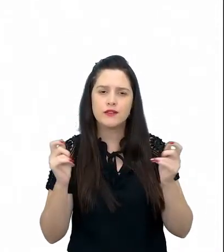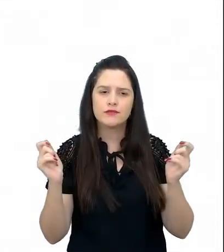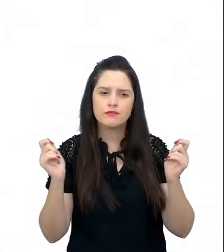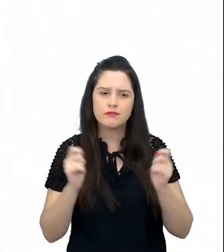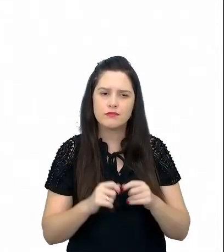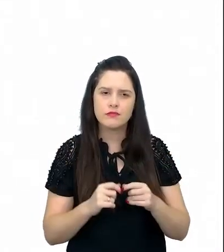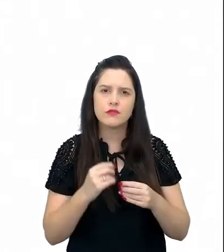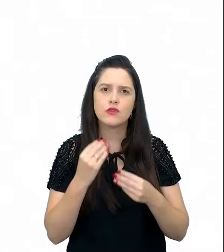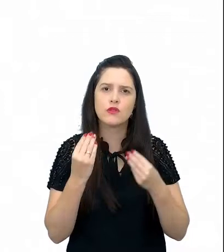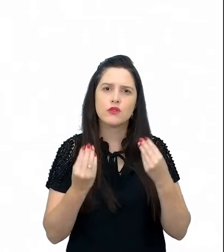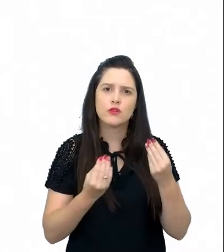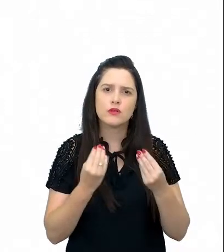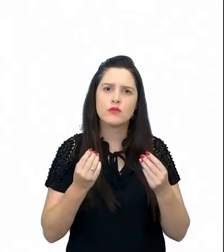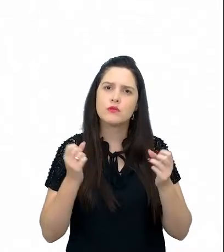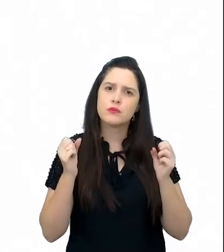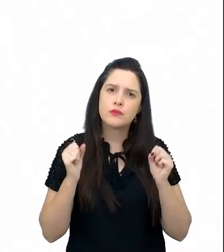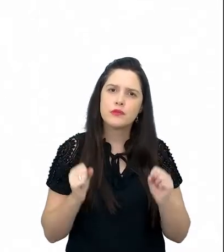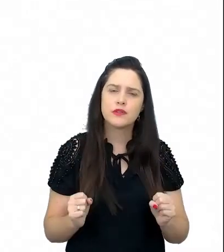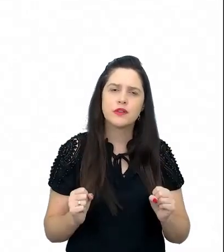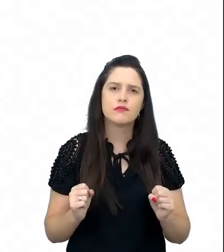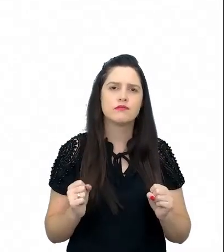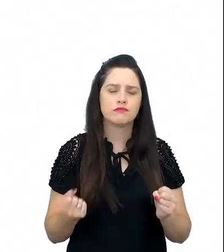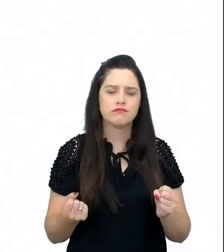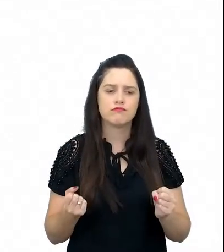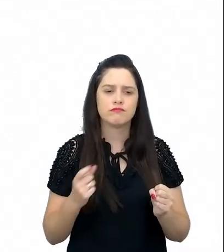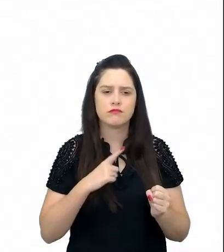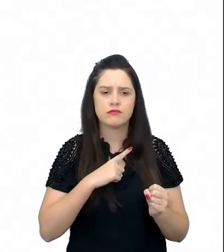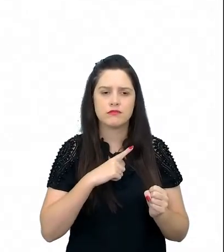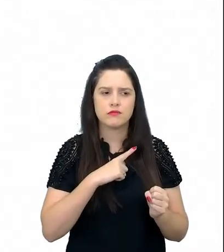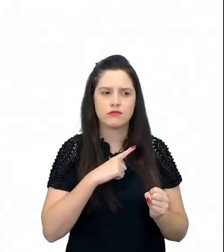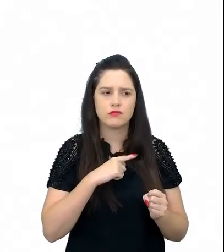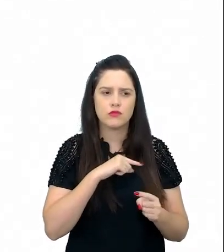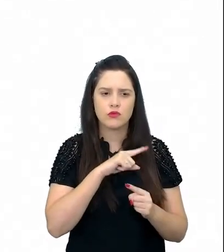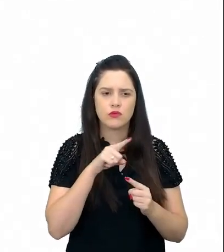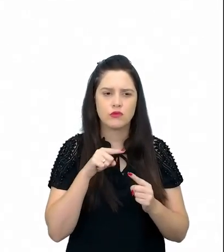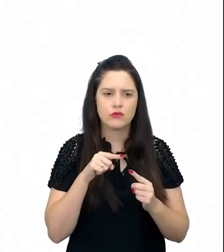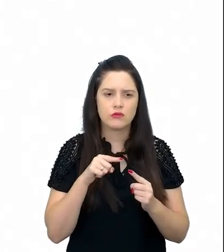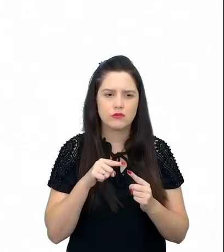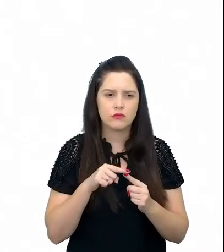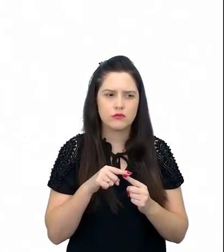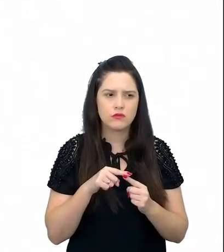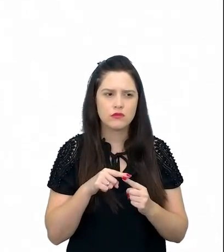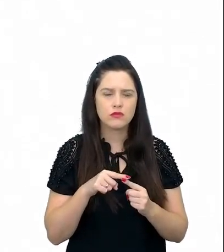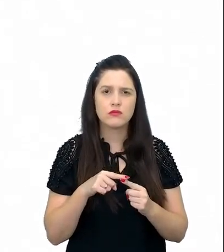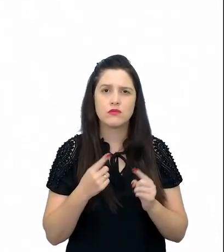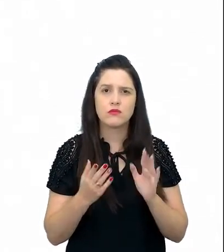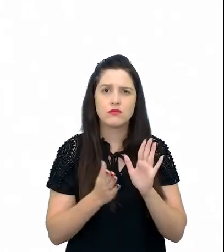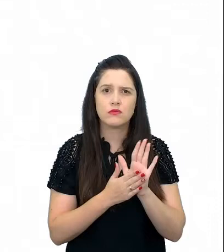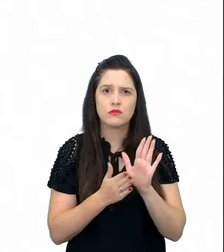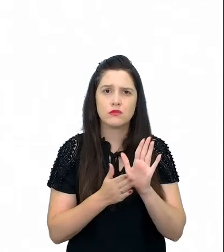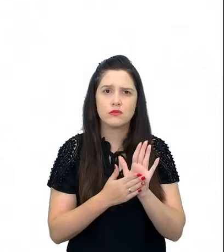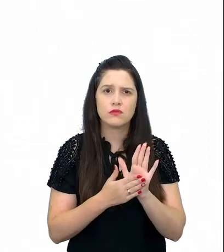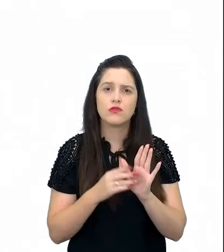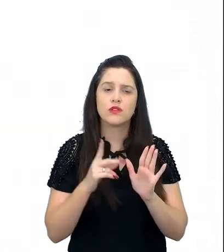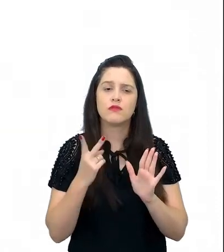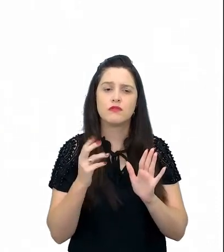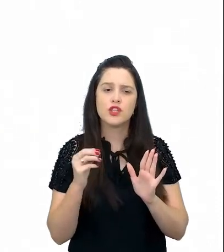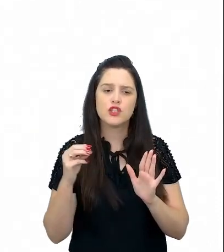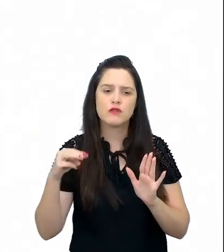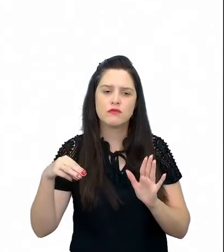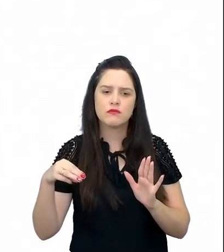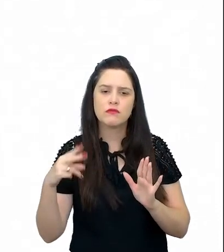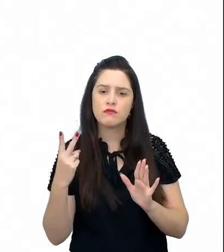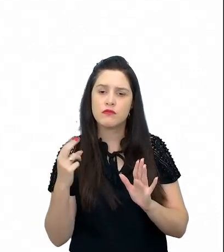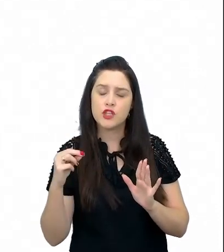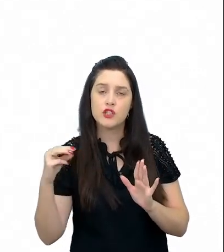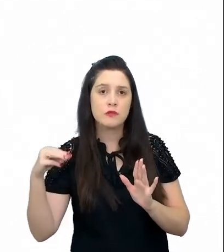tenho de torneira. Eu vou pegar torneiras iguais, bonitinhas. Se eu abro uma torneira, ela enche um reservatório para mim em 20 minutos. Se eu